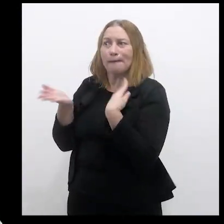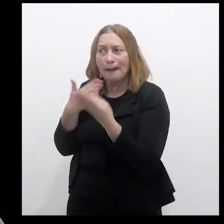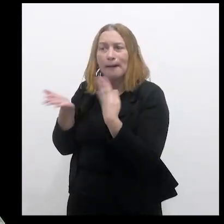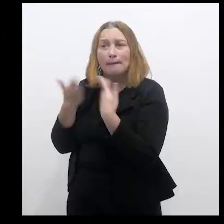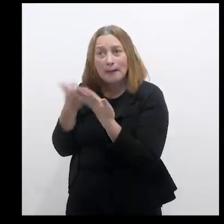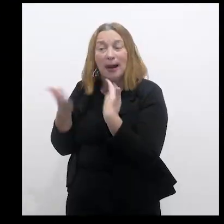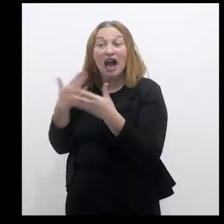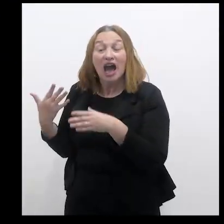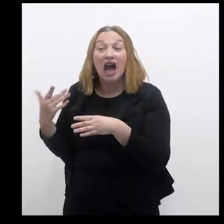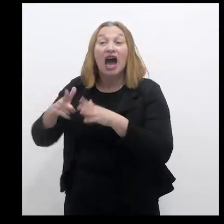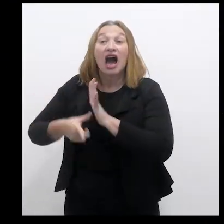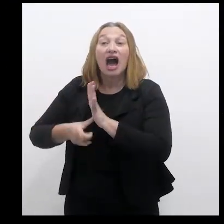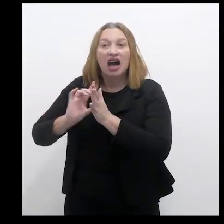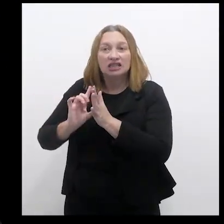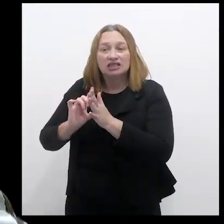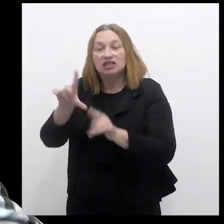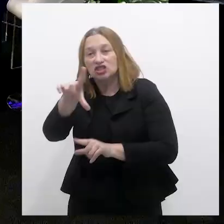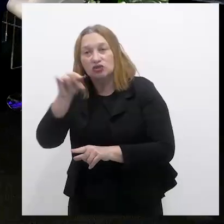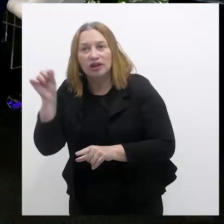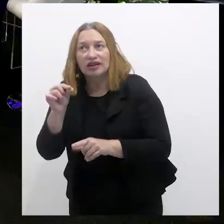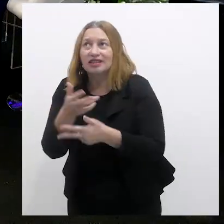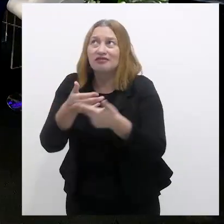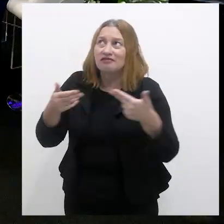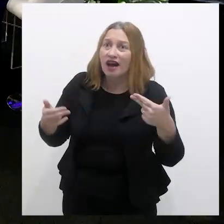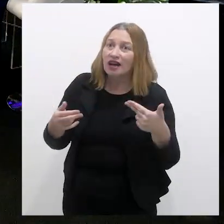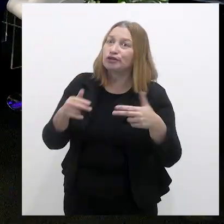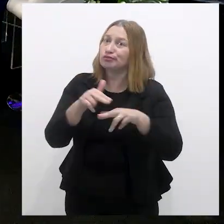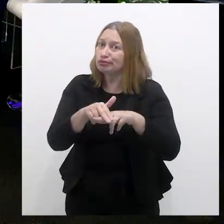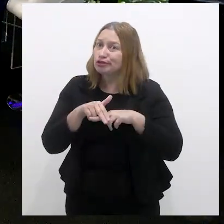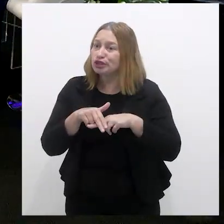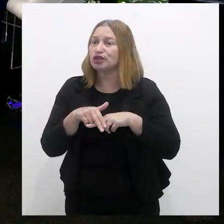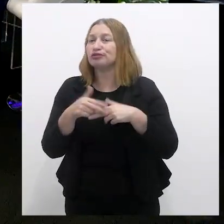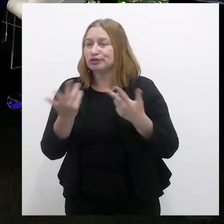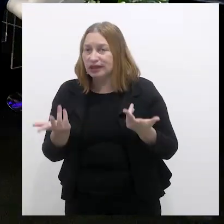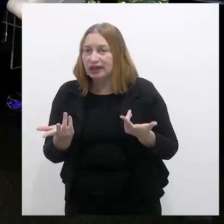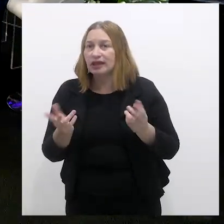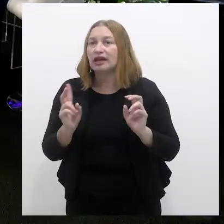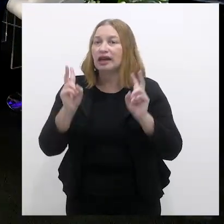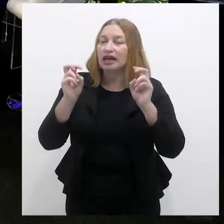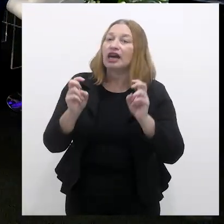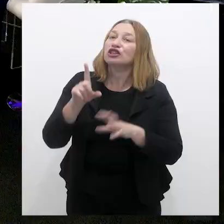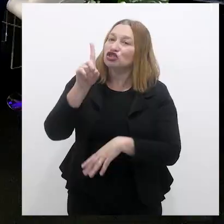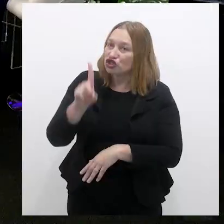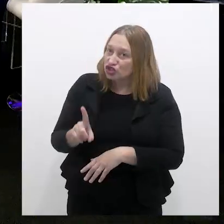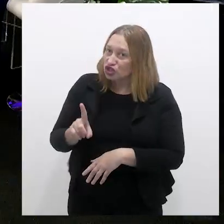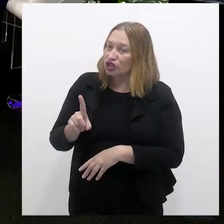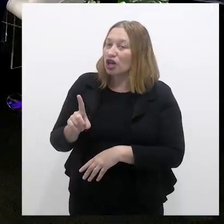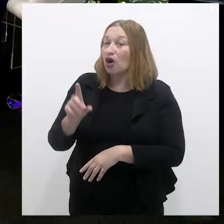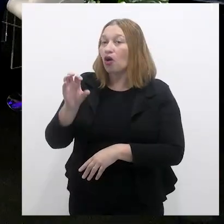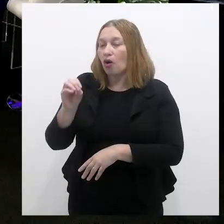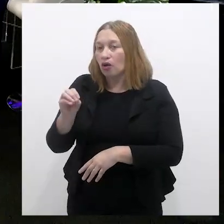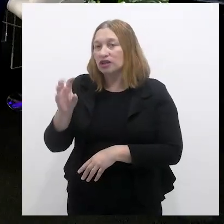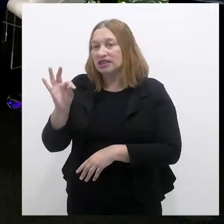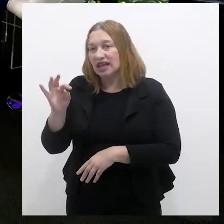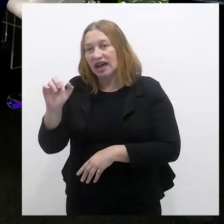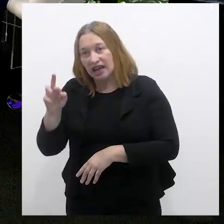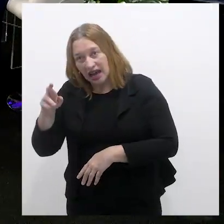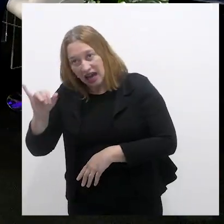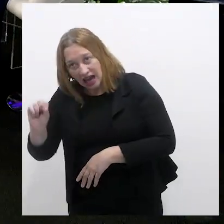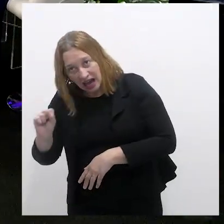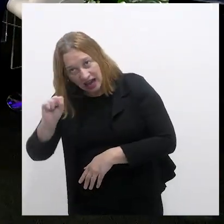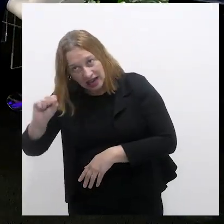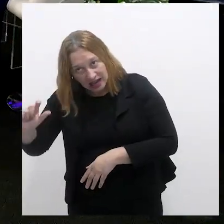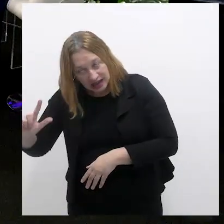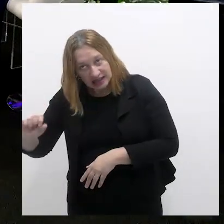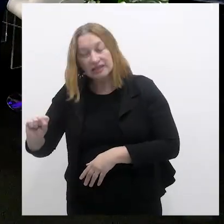muito antes de chegar, porque tem muitos fatores envolvidos, né? Tem a coisa de direitos autorais, a gente